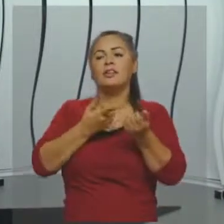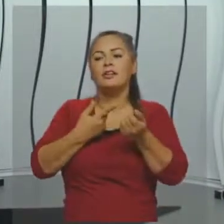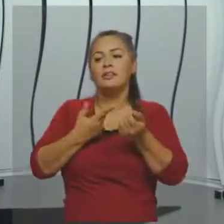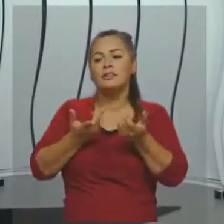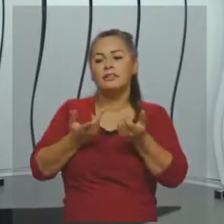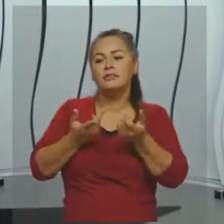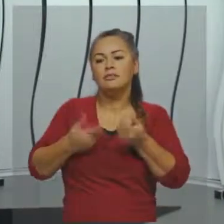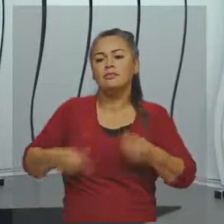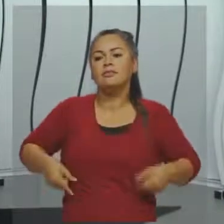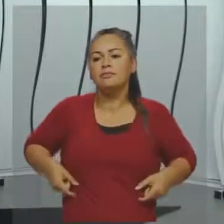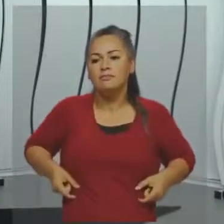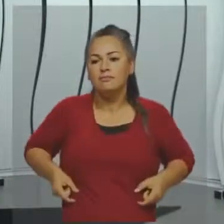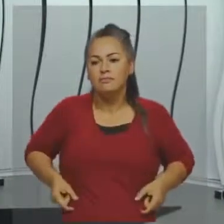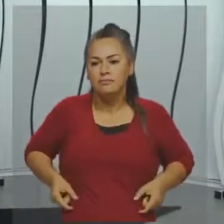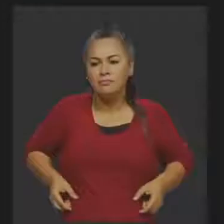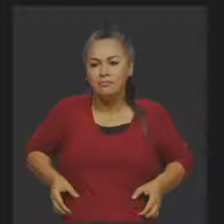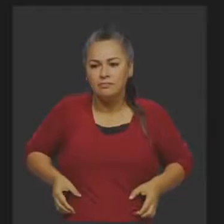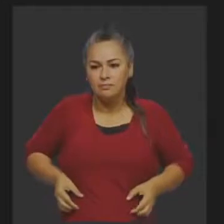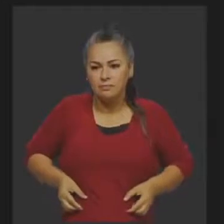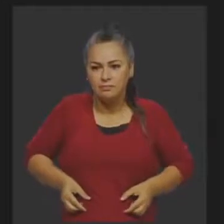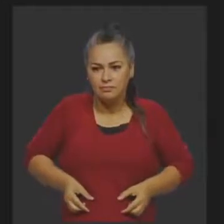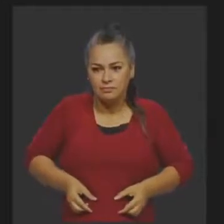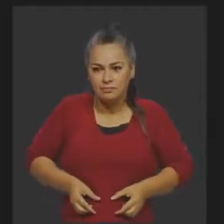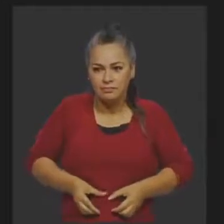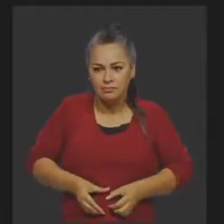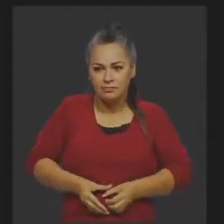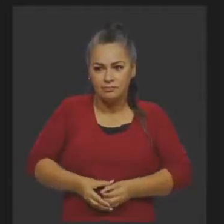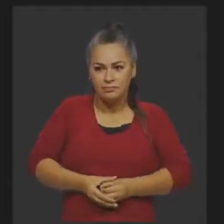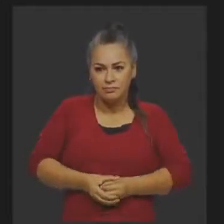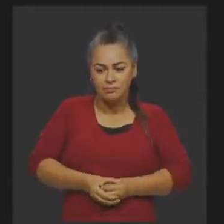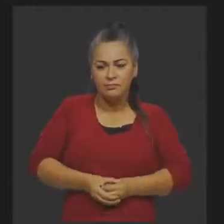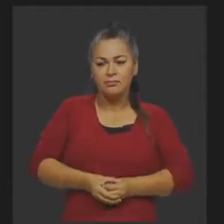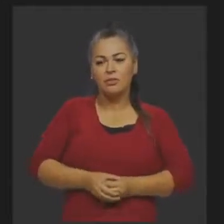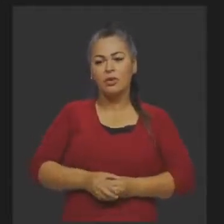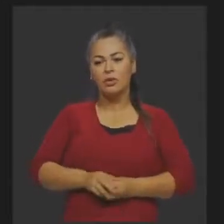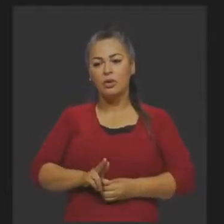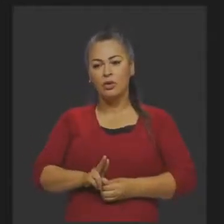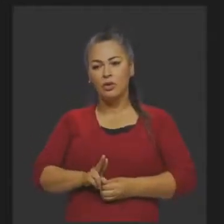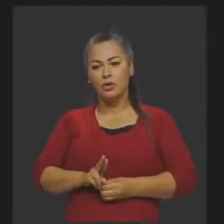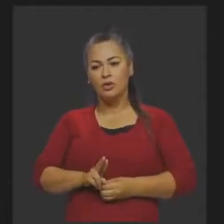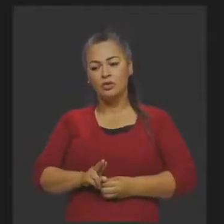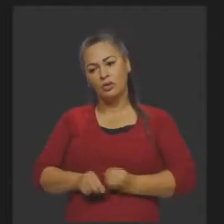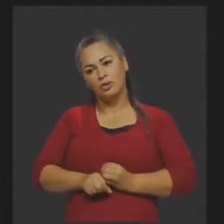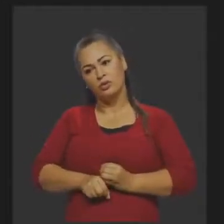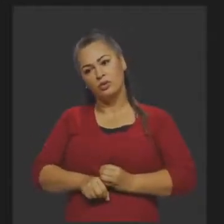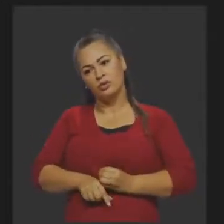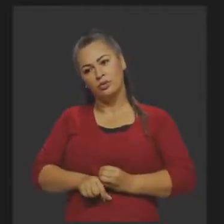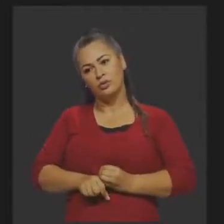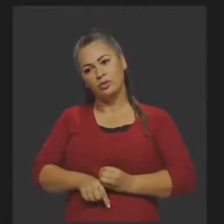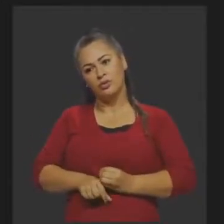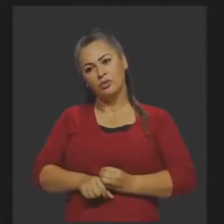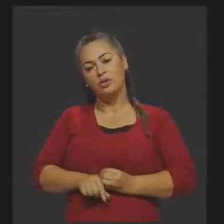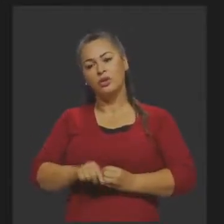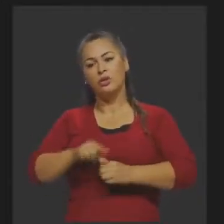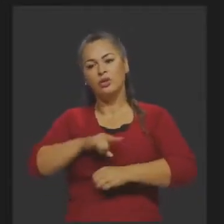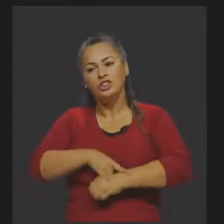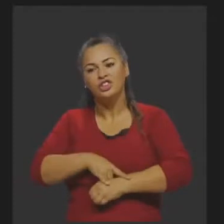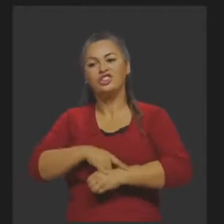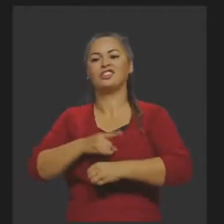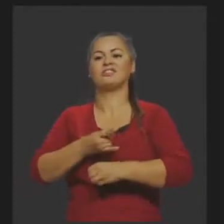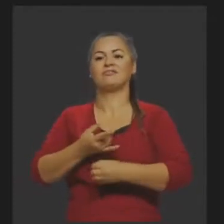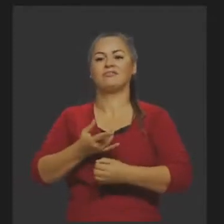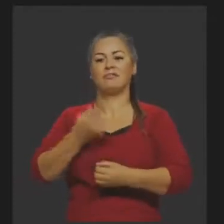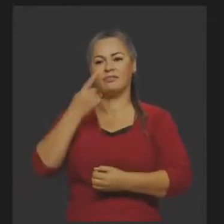Bom, o néfron então ele é considerado a unidade funcional desse órgão. Ele é formado pela cápsula renal, onde